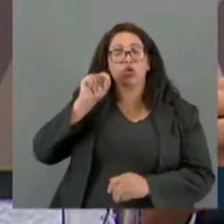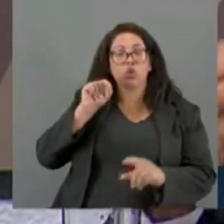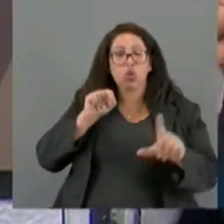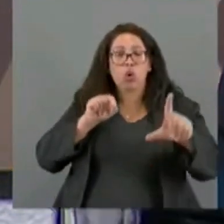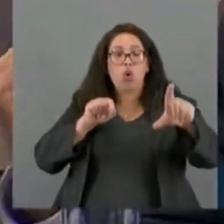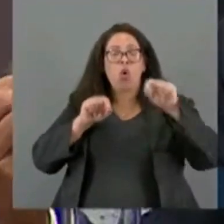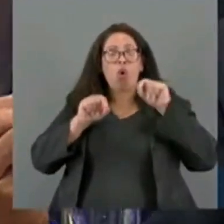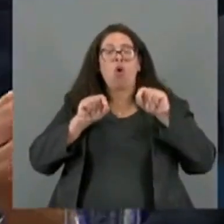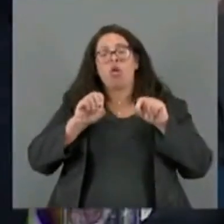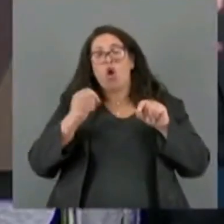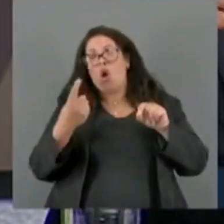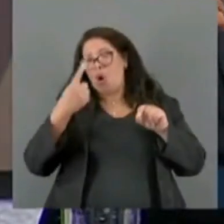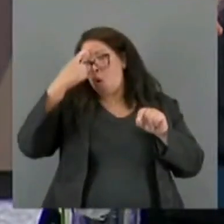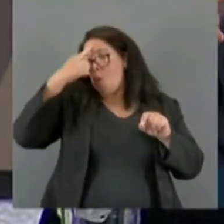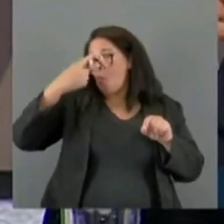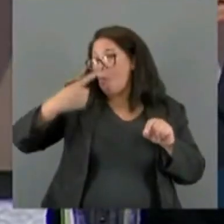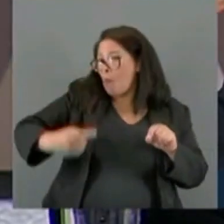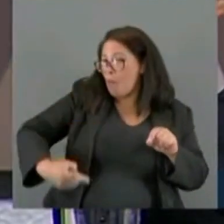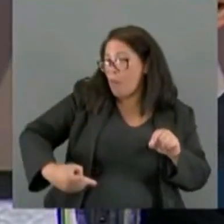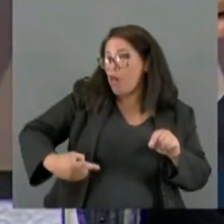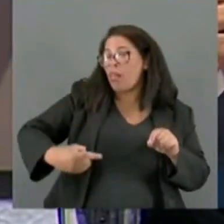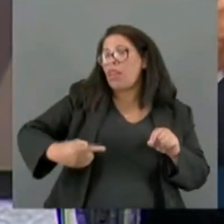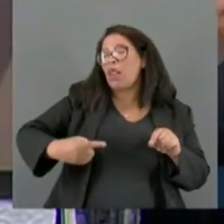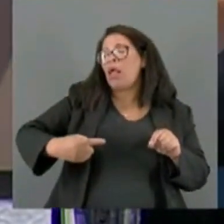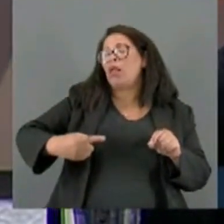da determinação de qualquer cargo,